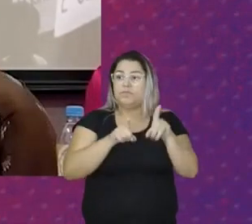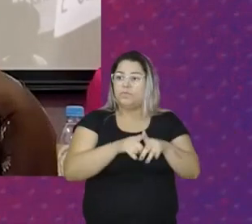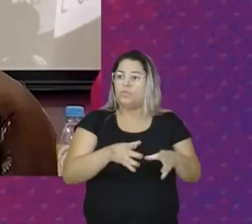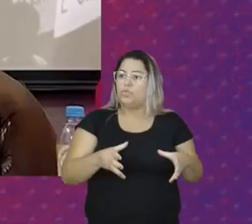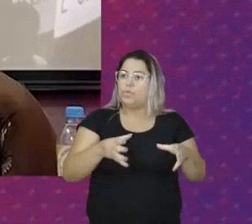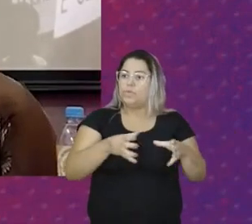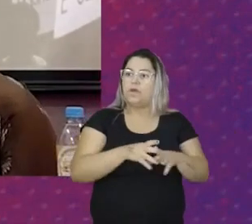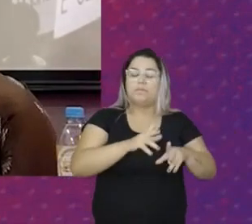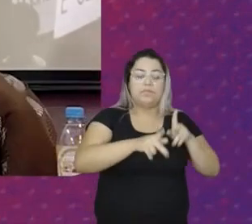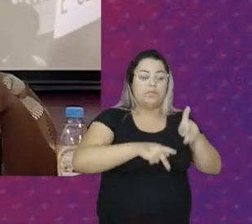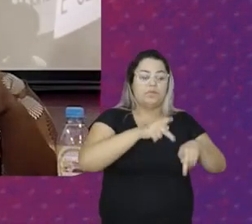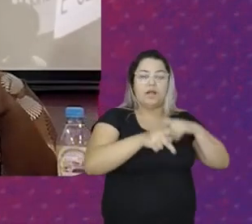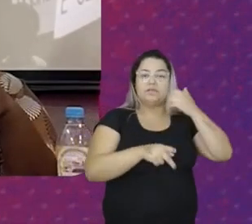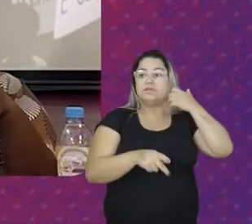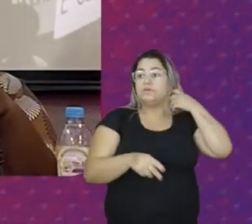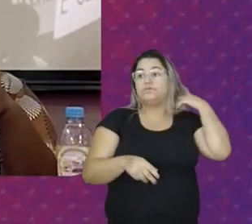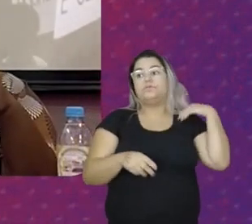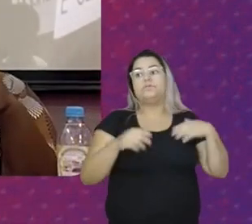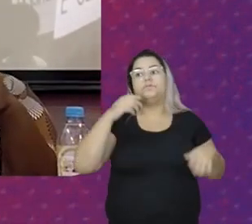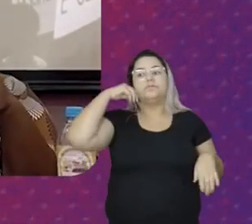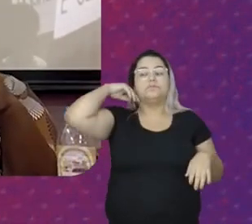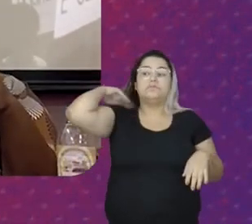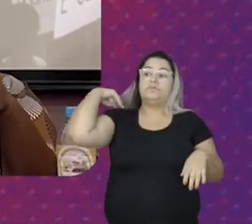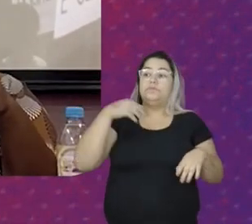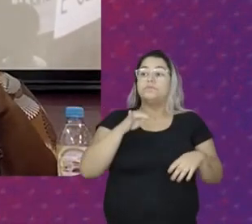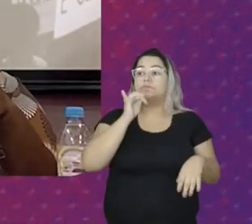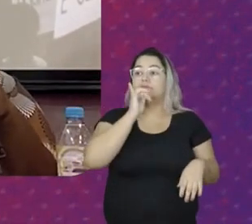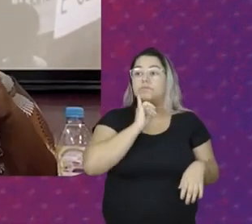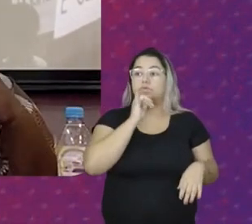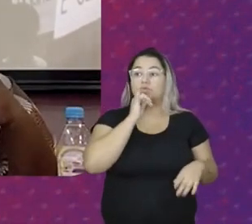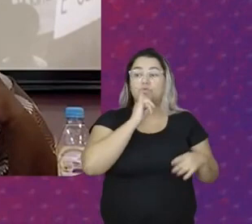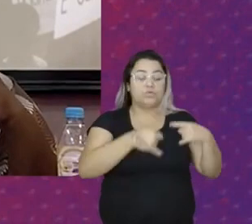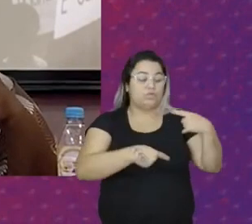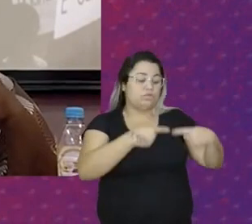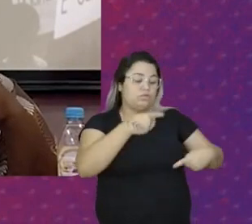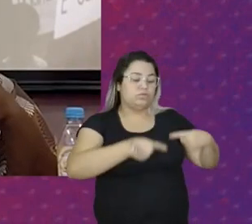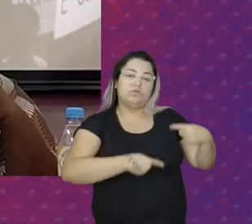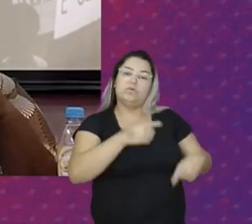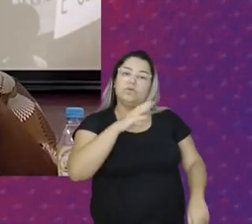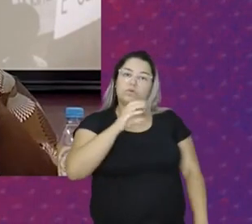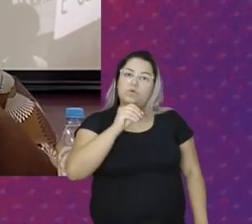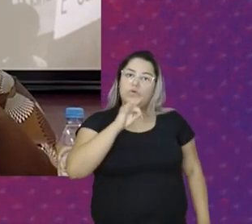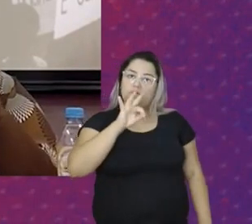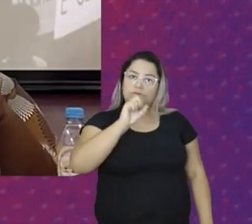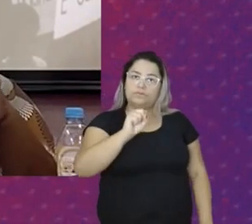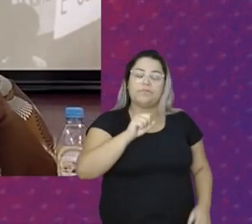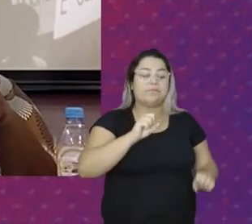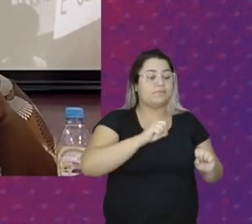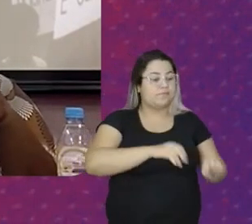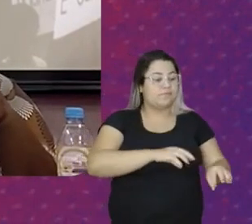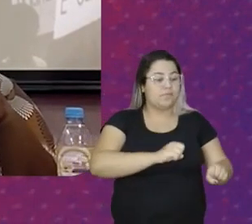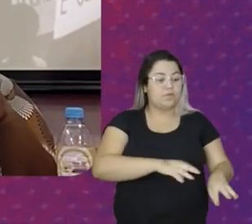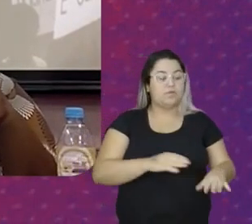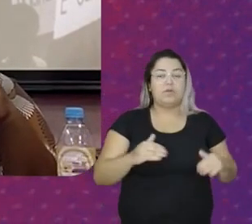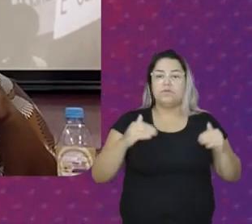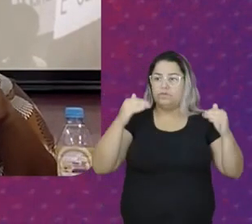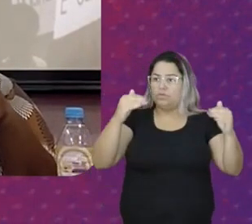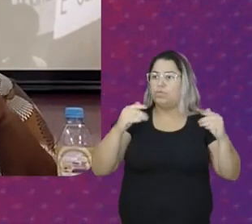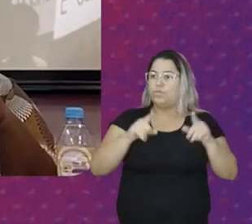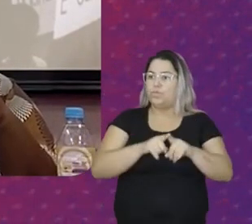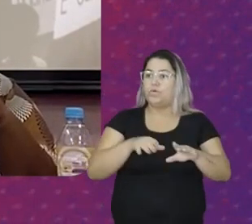da população. Porque, por exemplo, quando nós começamos a discutir cotas na educação superior, o